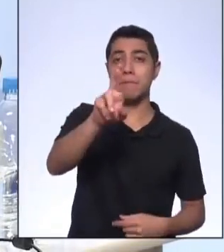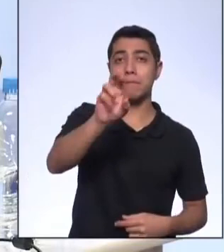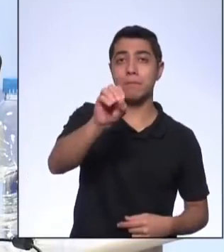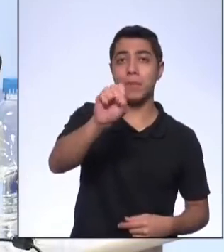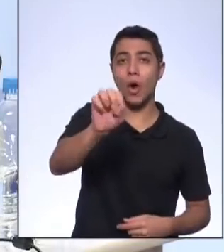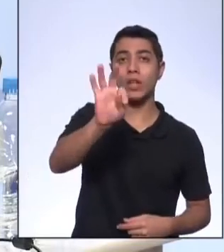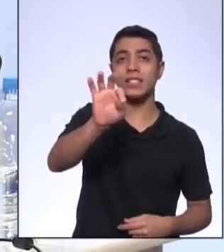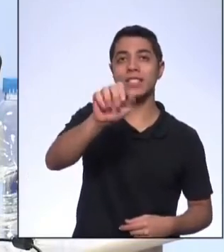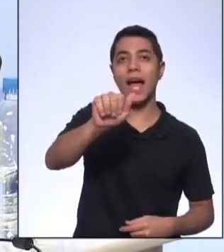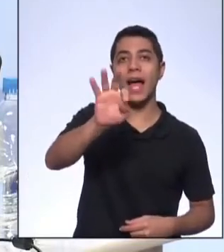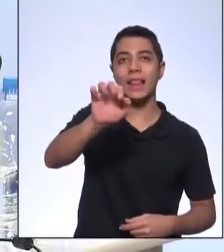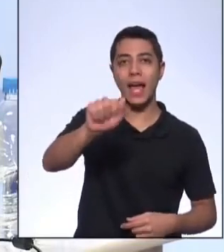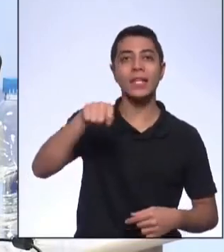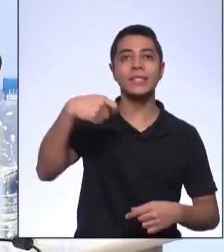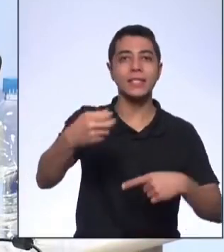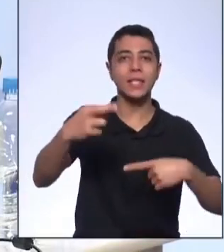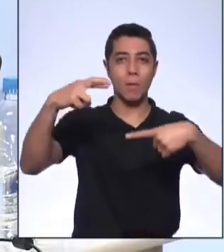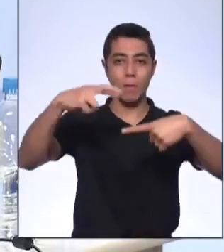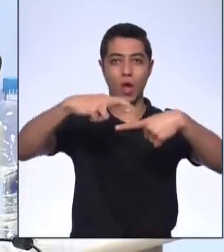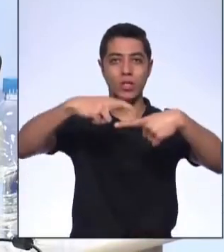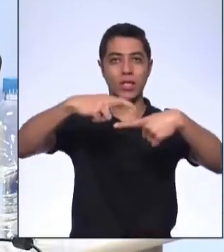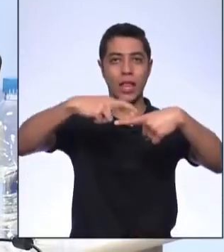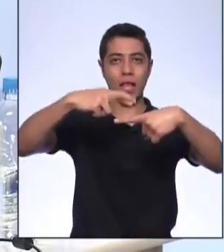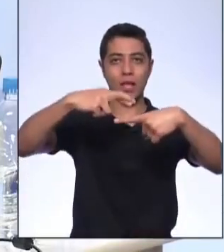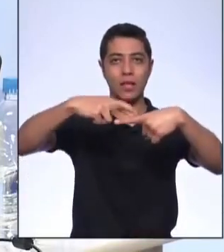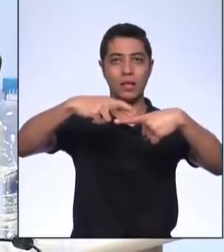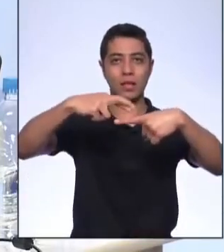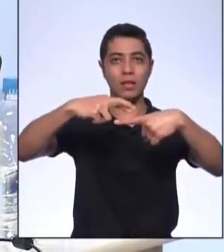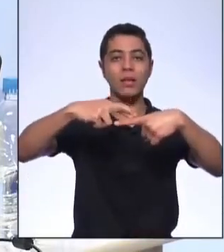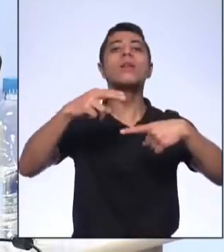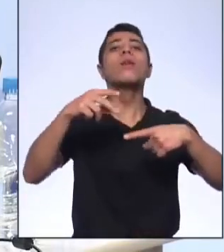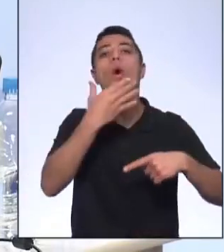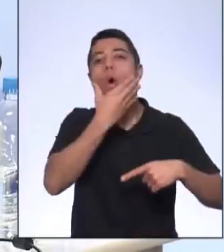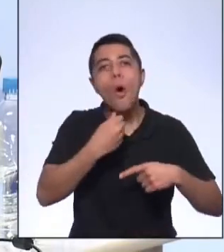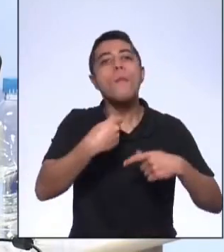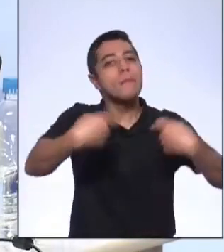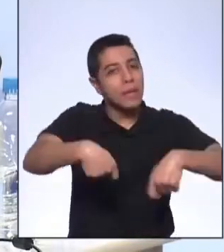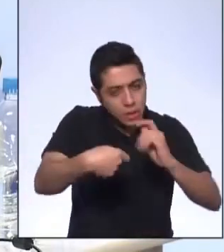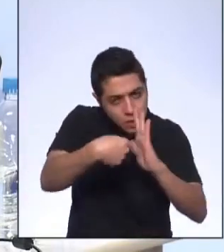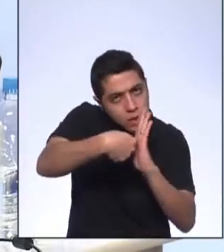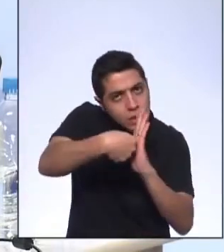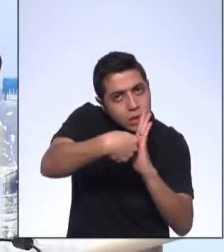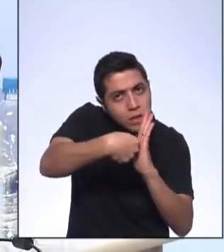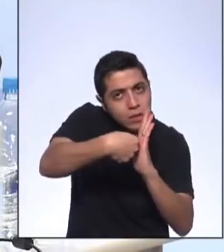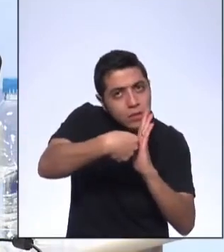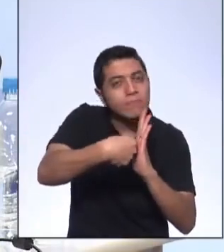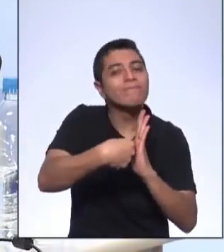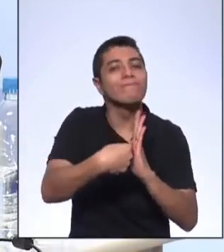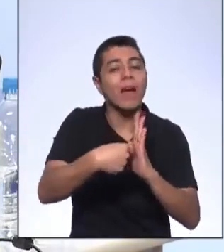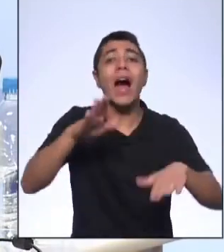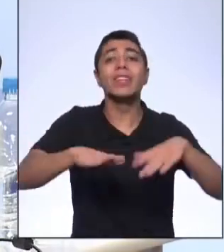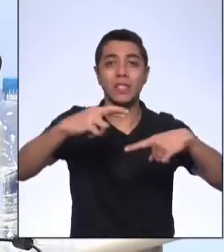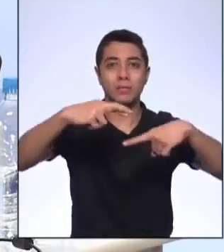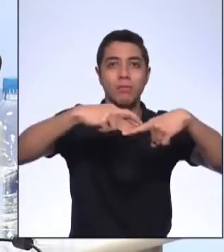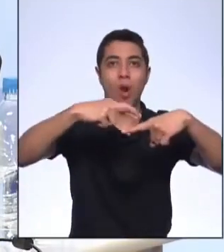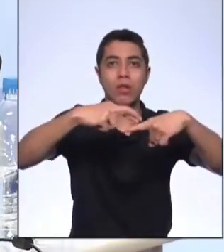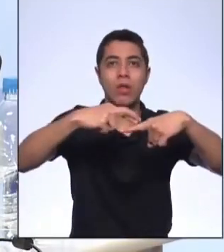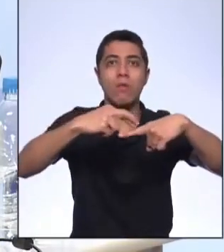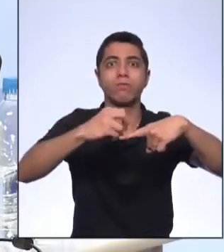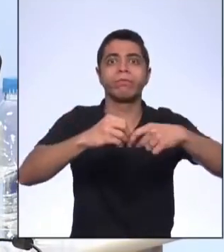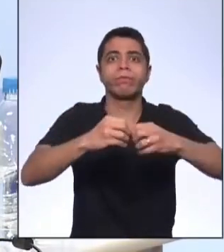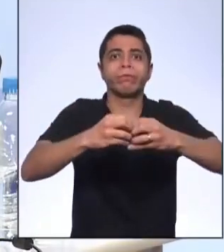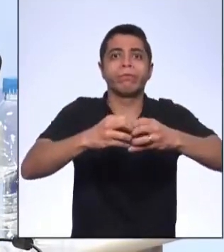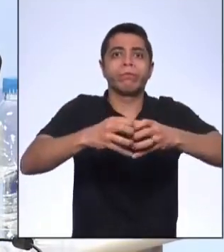próstata, quanto o exame de toque, quando o médico pede, para verificar se existe um crescimento anormal da próstata. E o